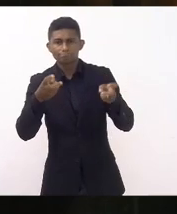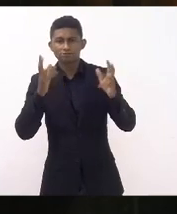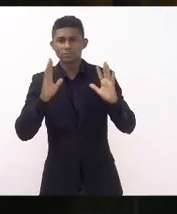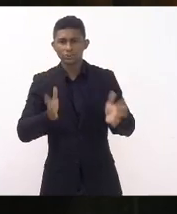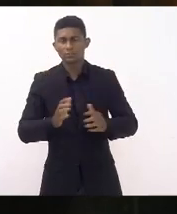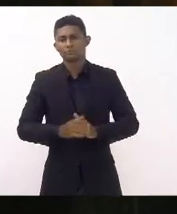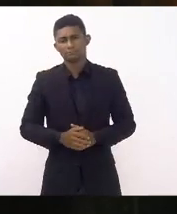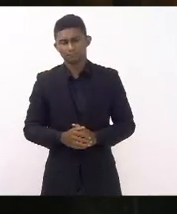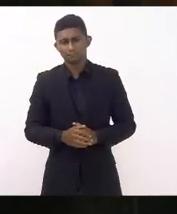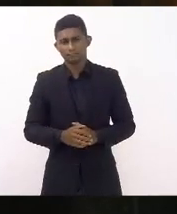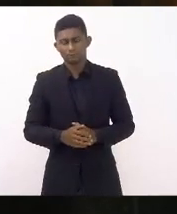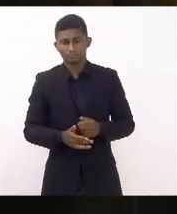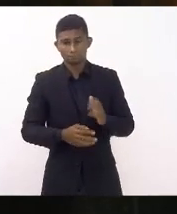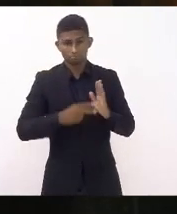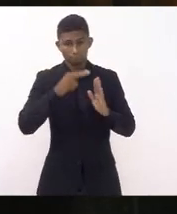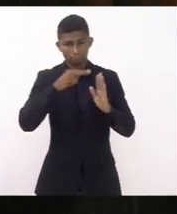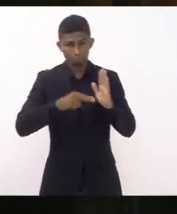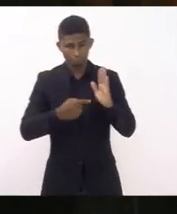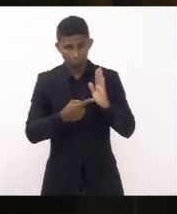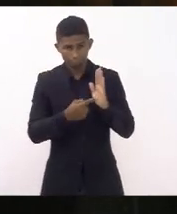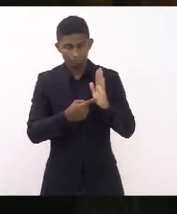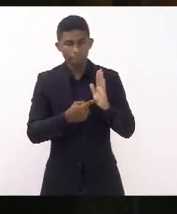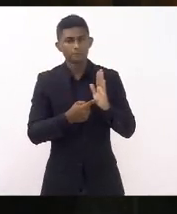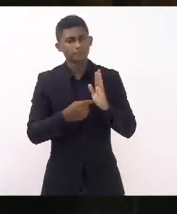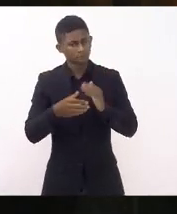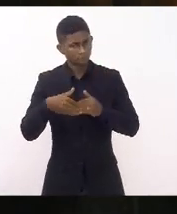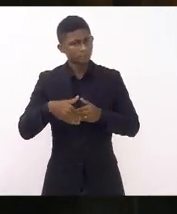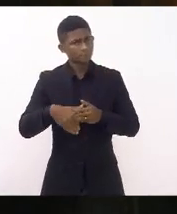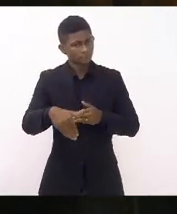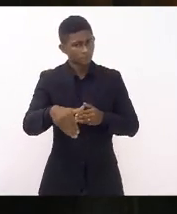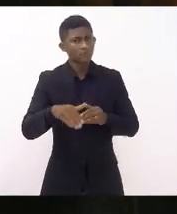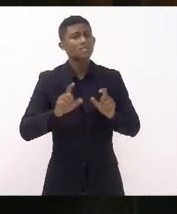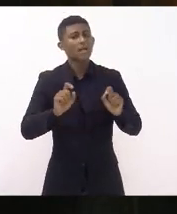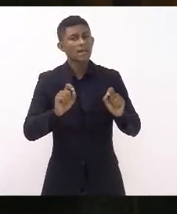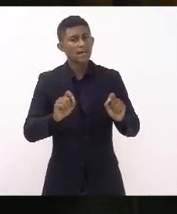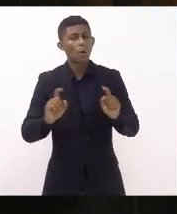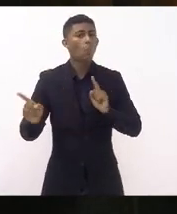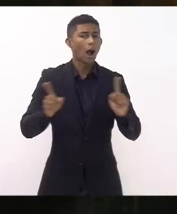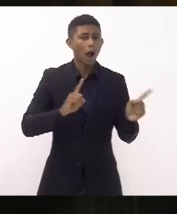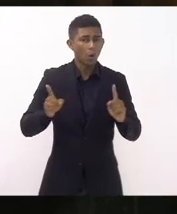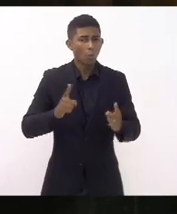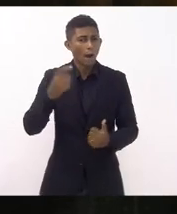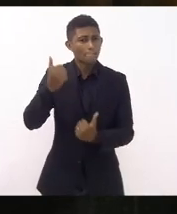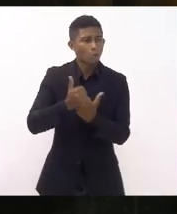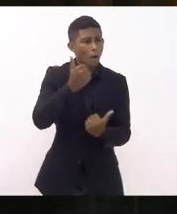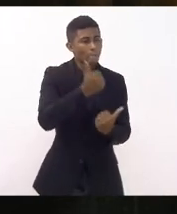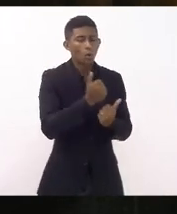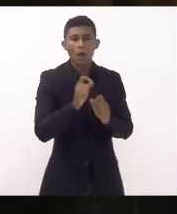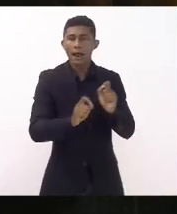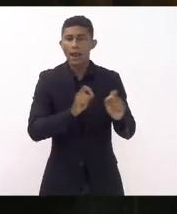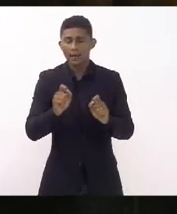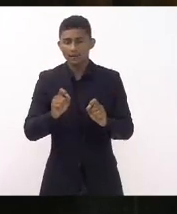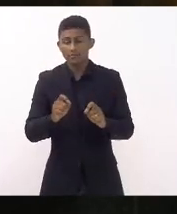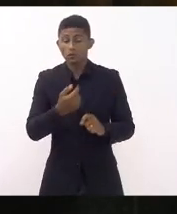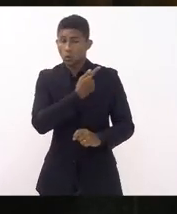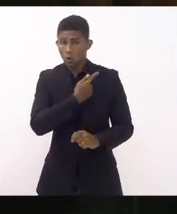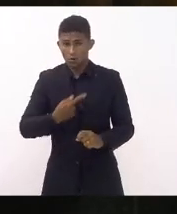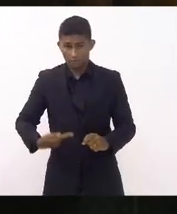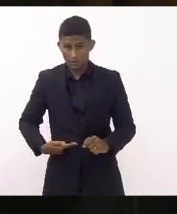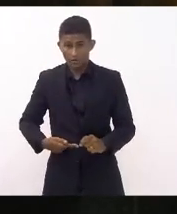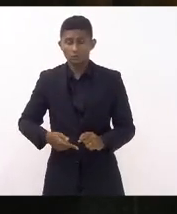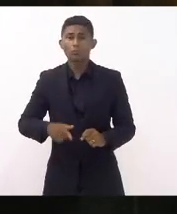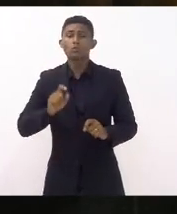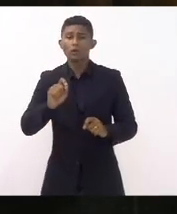Esta coerência partidária será cobrada nas urnas. O governo do Rio tem ou não um governador do Partido